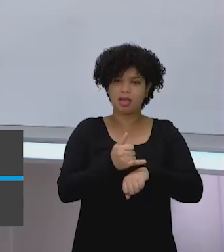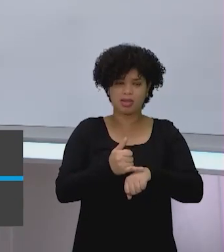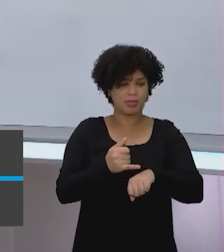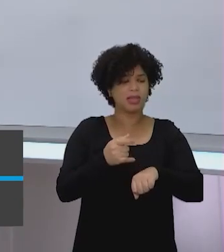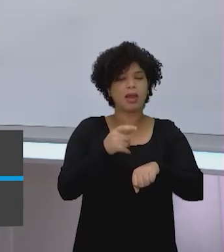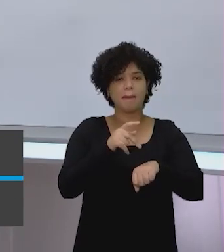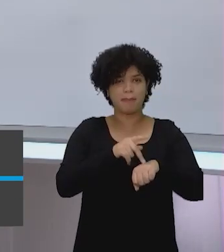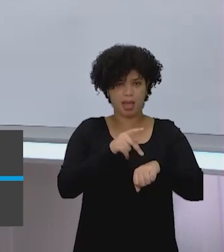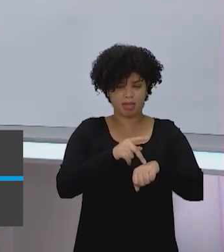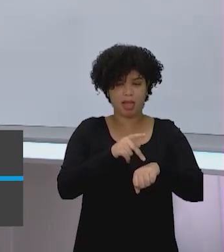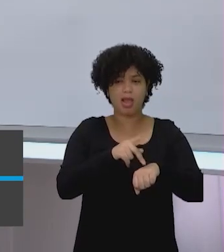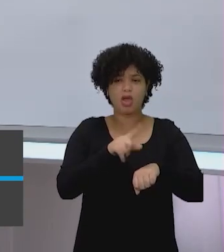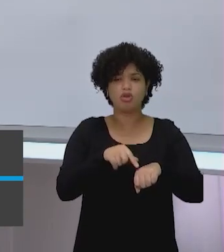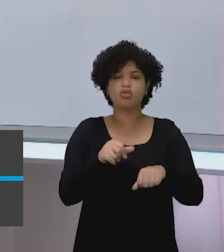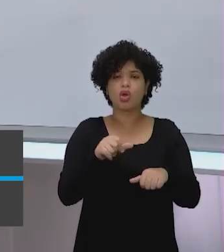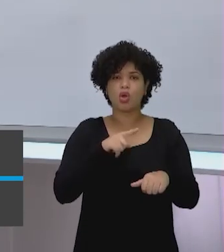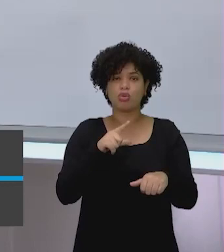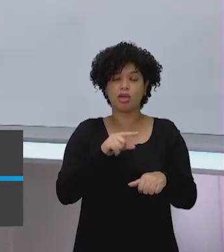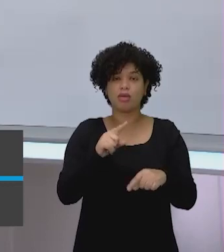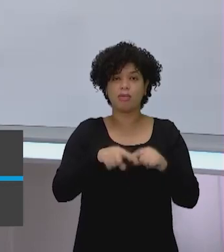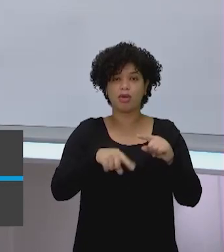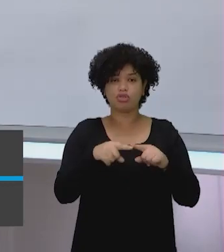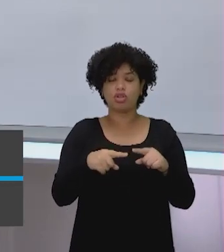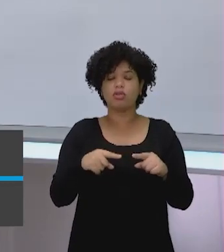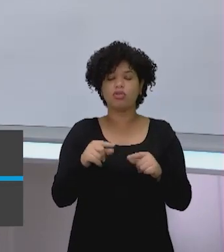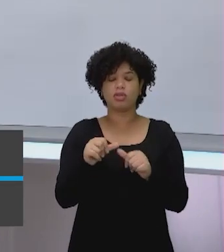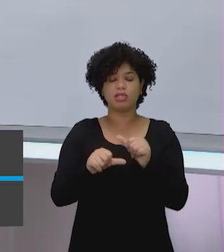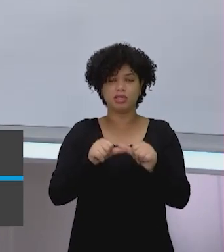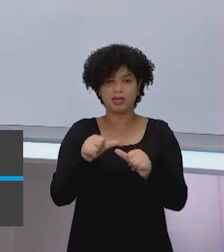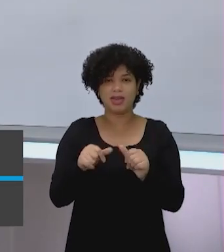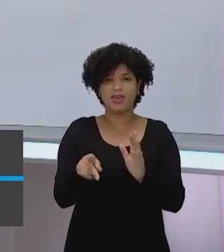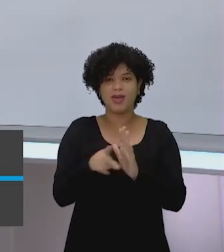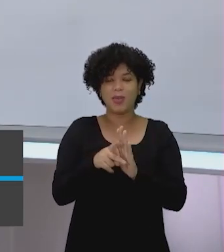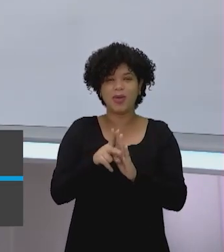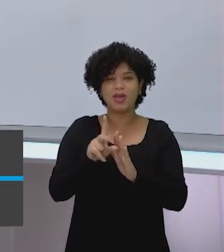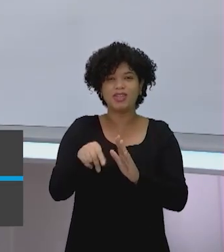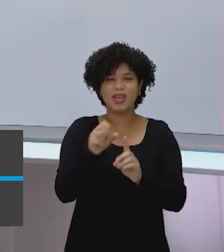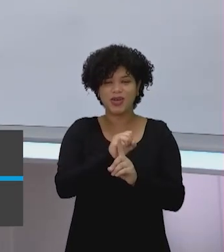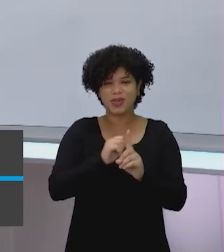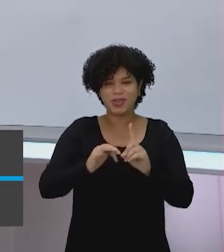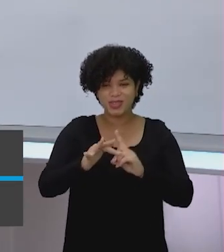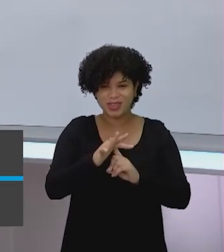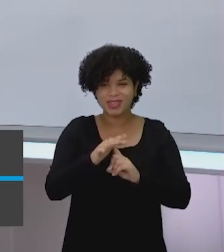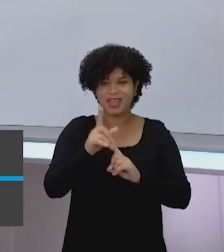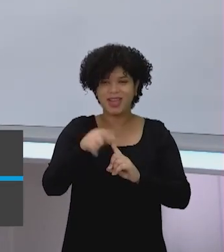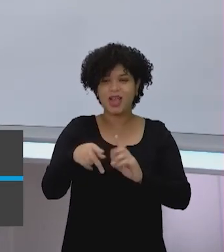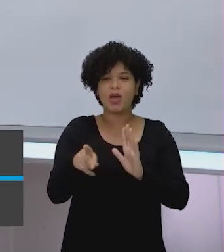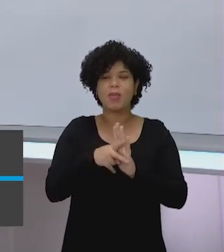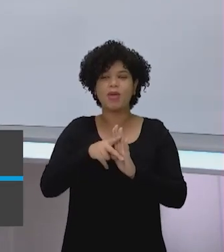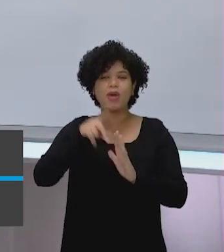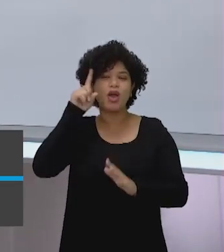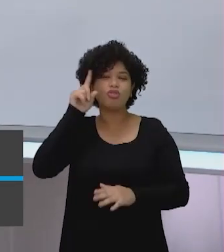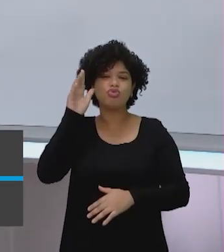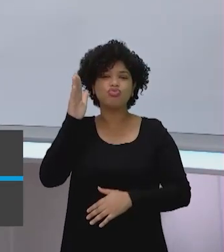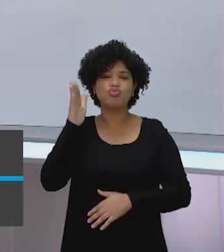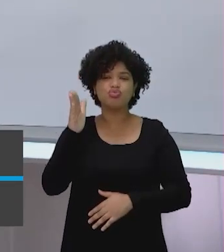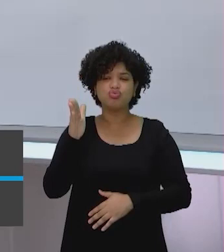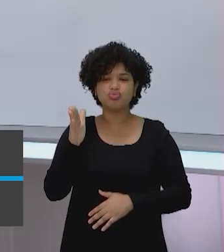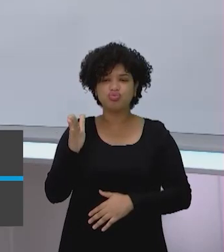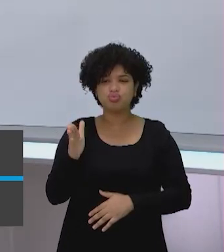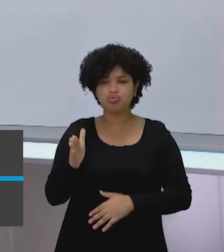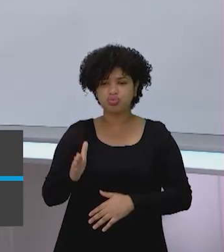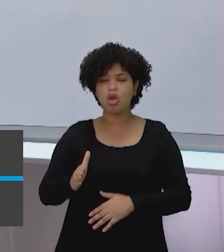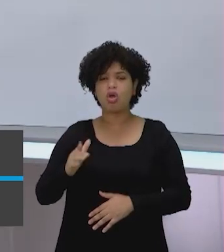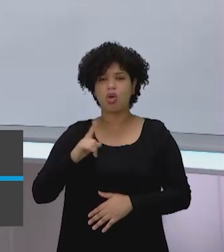nesse lugar, ela acaba se tornando um objeto que tem uma função social, que existe dentro de uma rotina, dentro de um